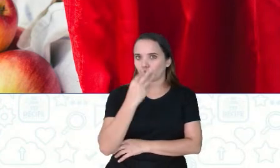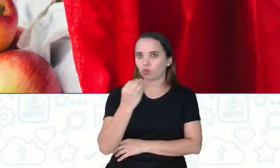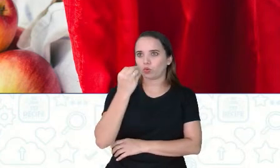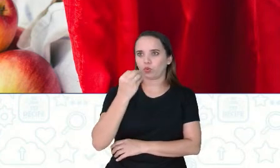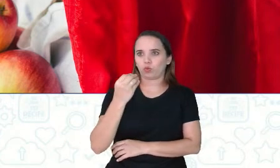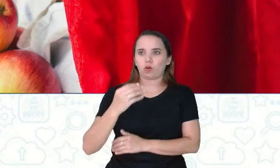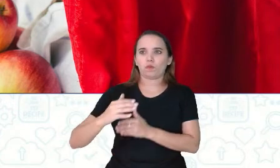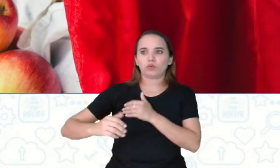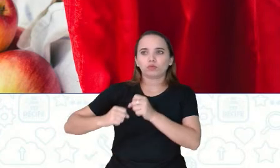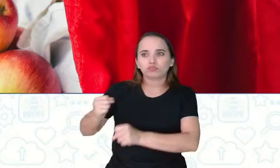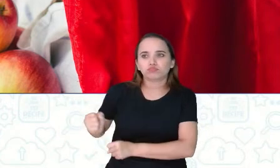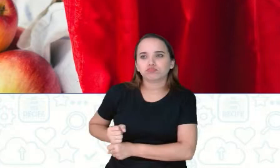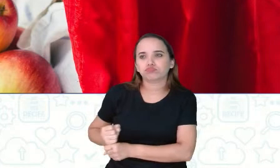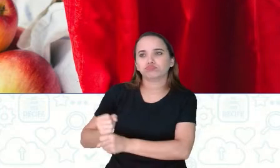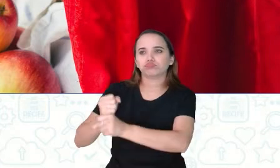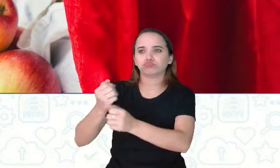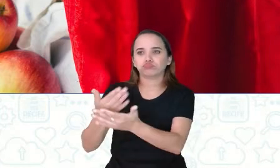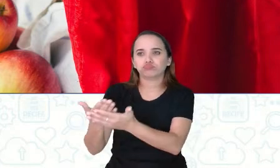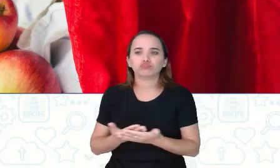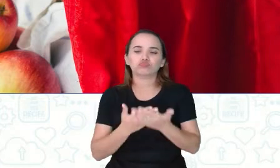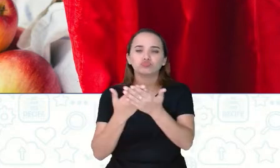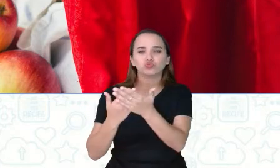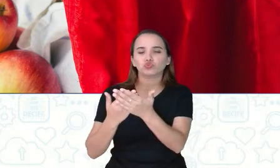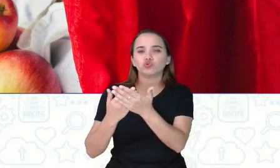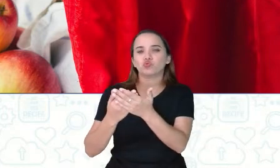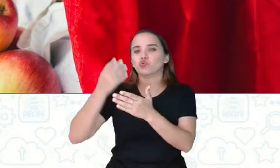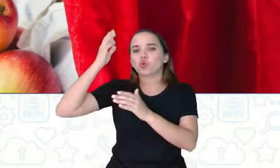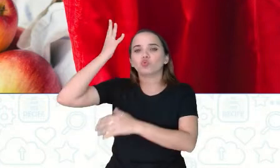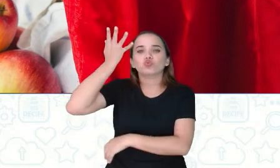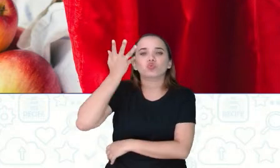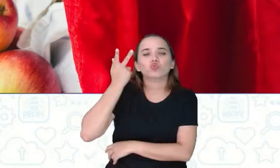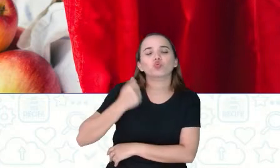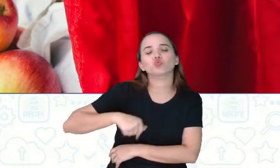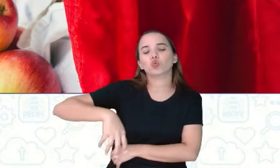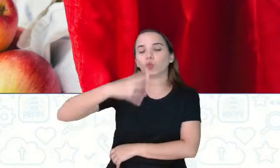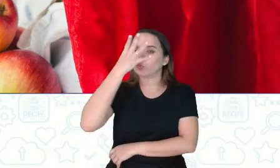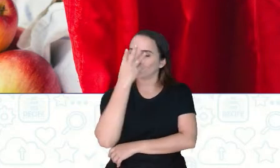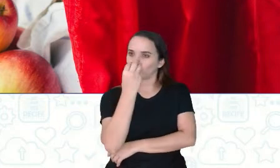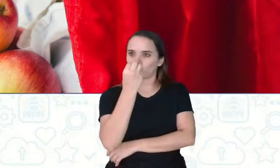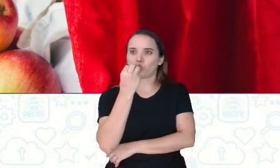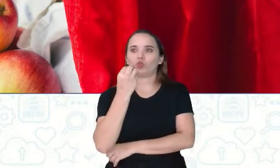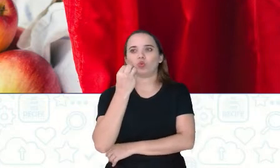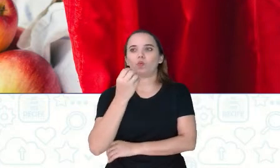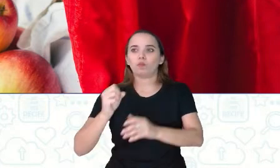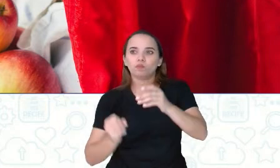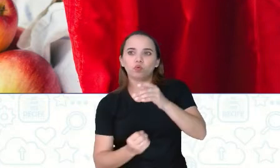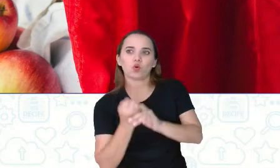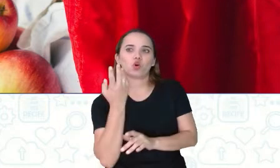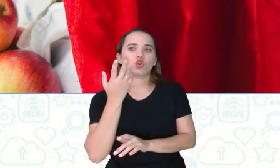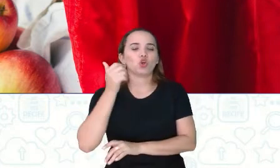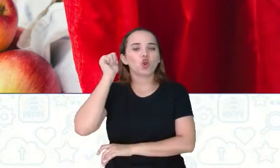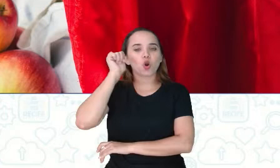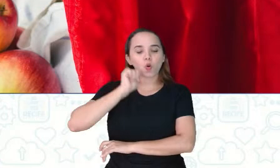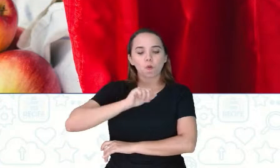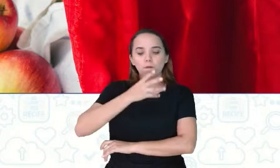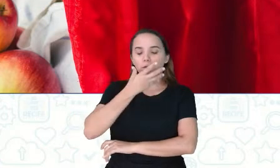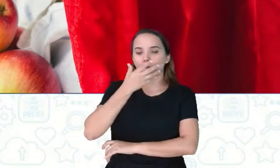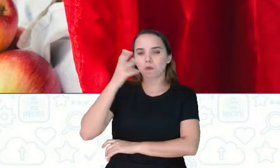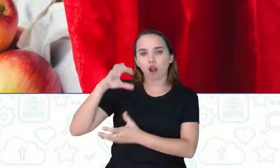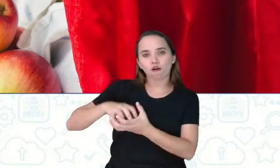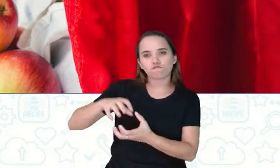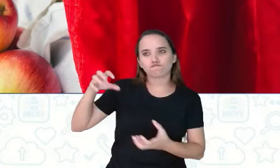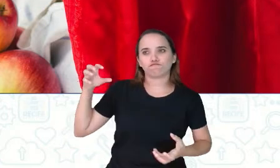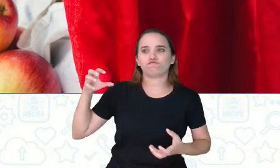lupinos e como atraí-los. Inventou uma avó apetitosa e um disfarce de menina casta com